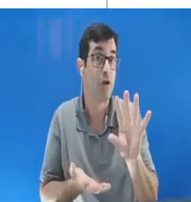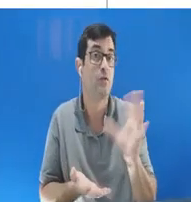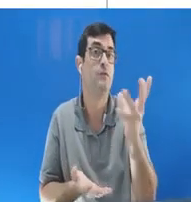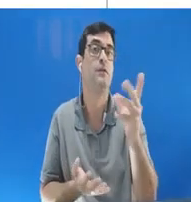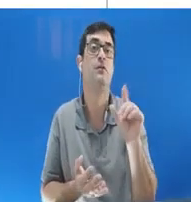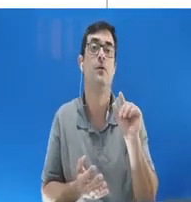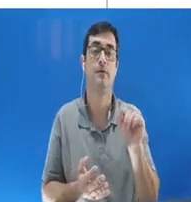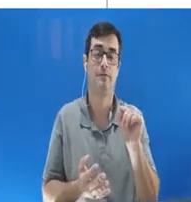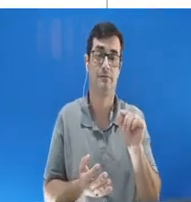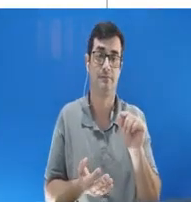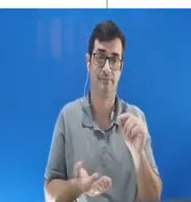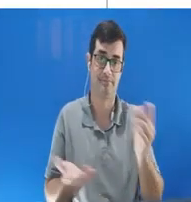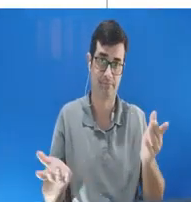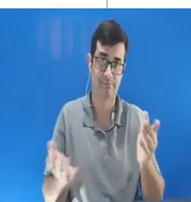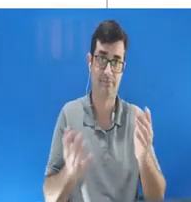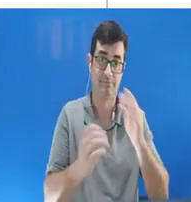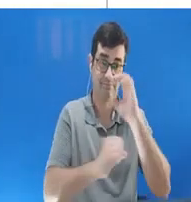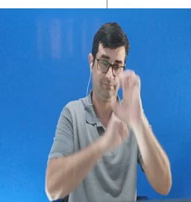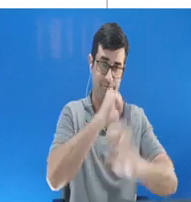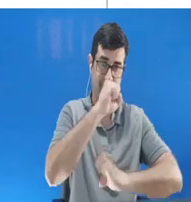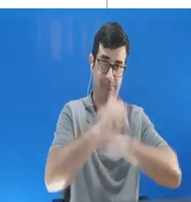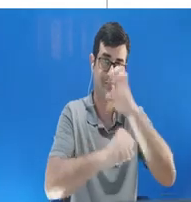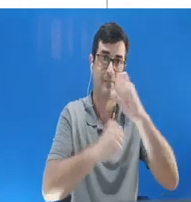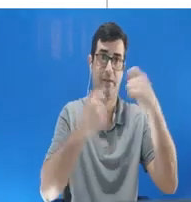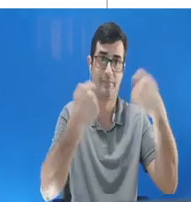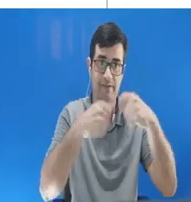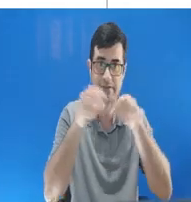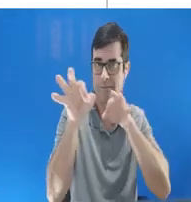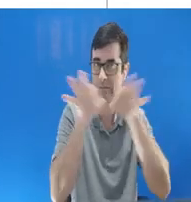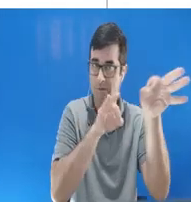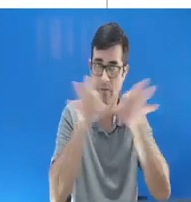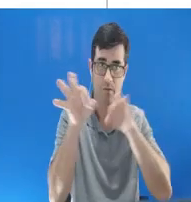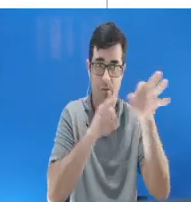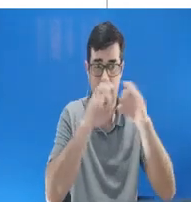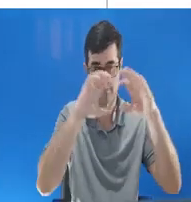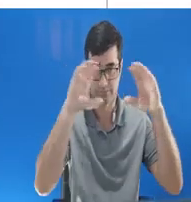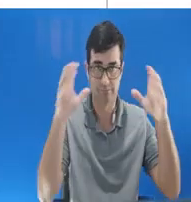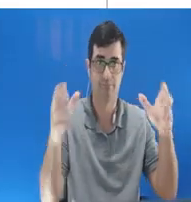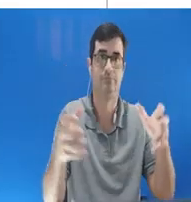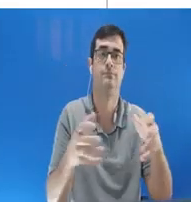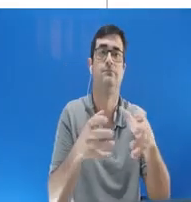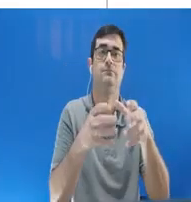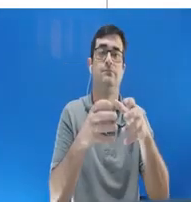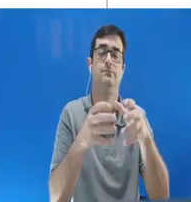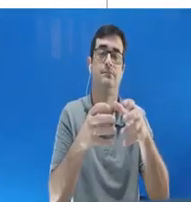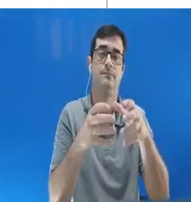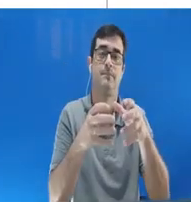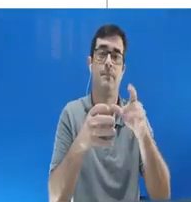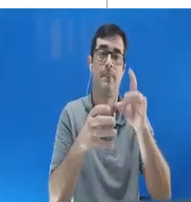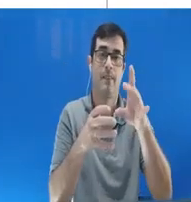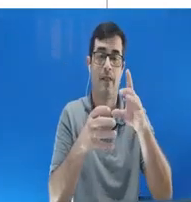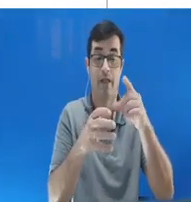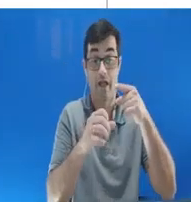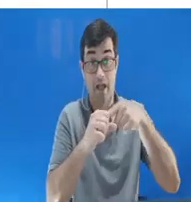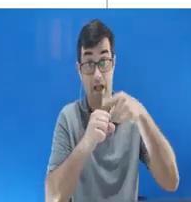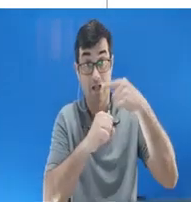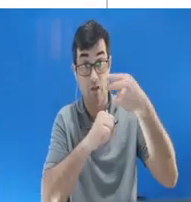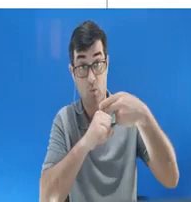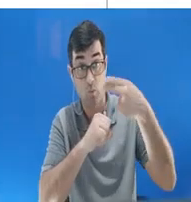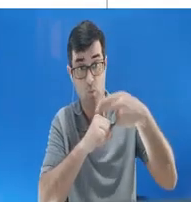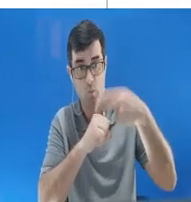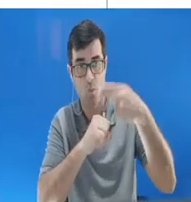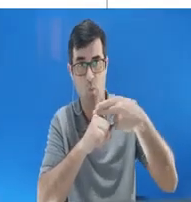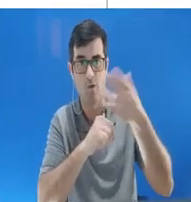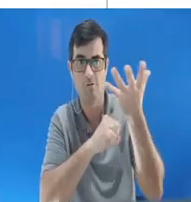que acontece? Agora, esses elétrons têm que se acomodar no mesmo nível, mas a carga